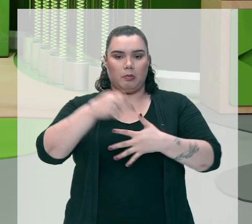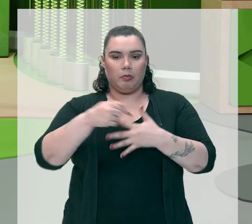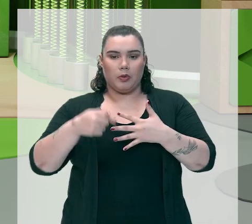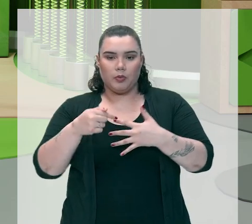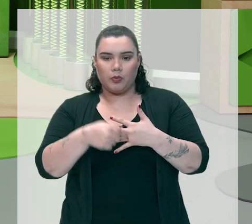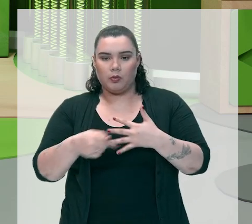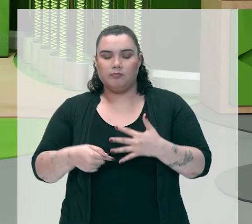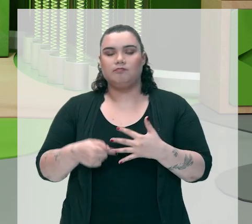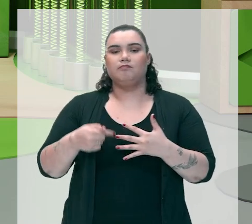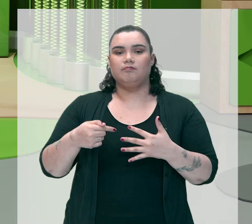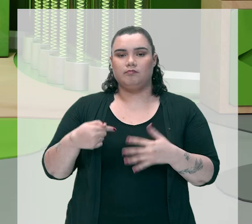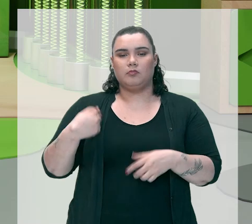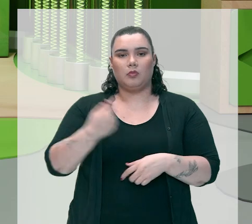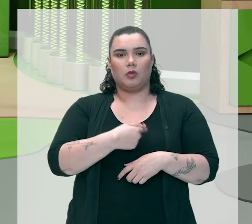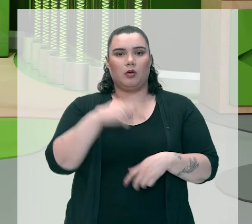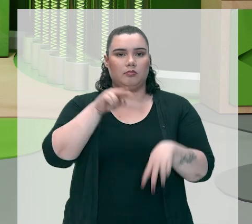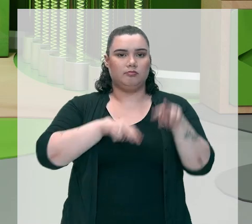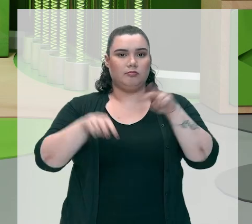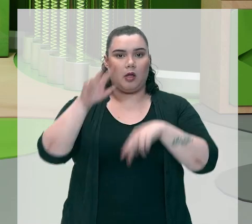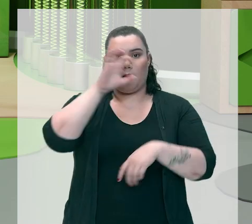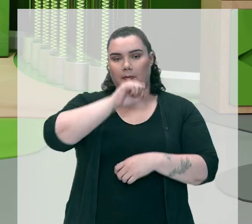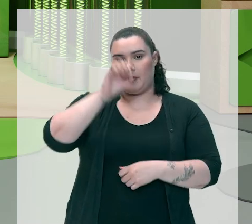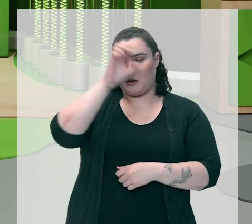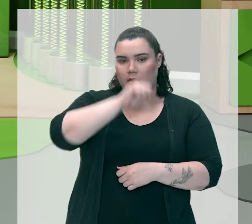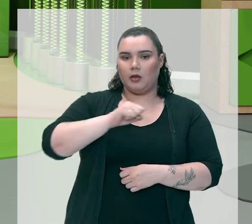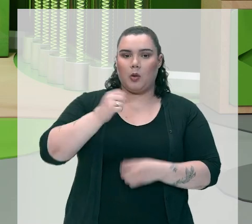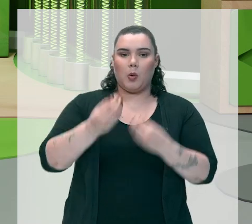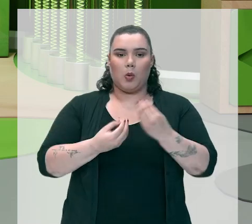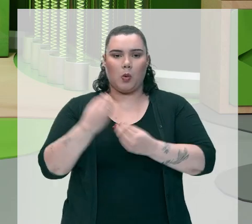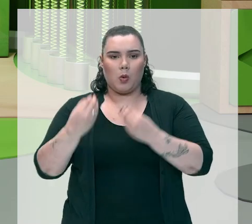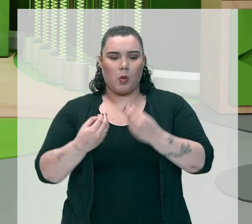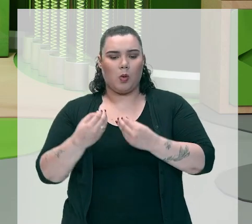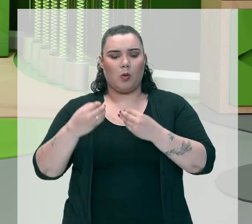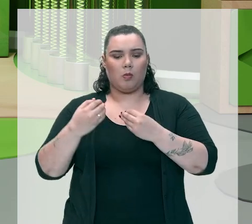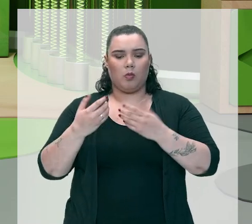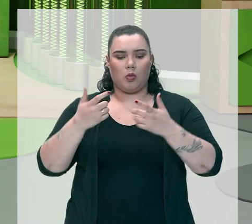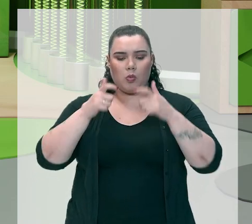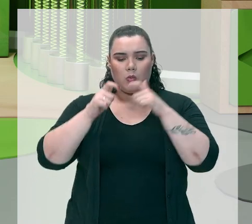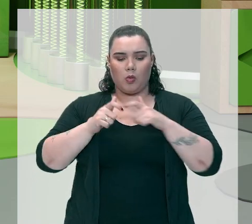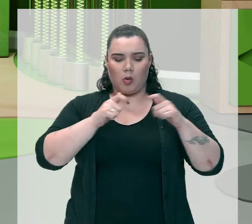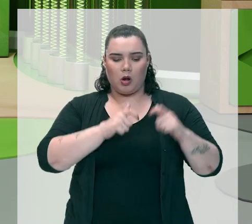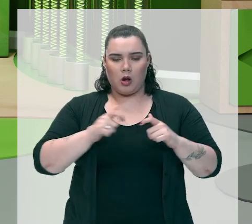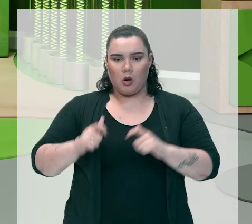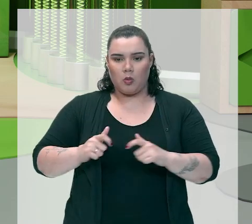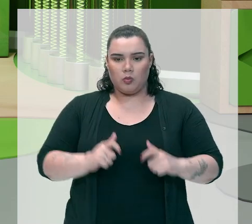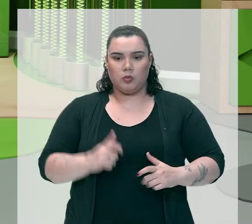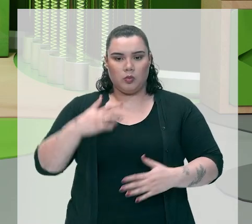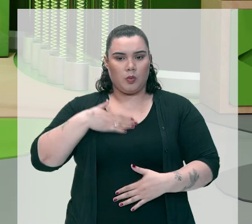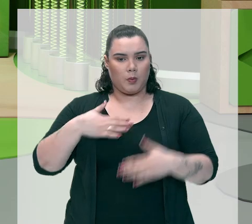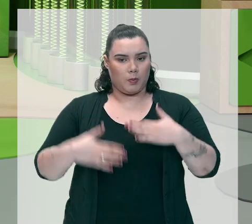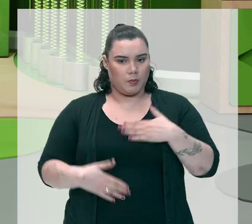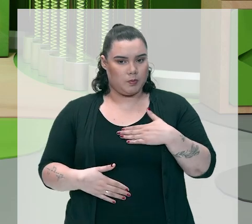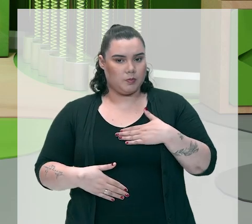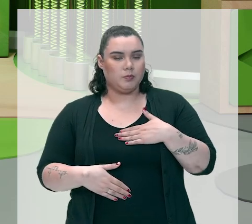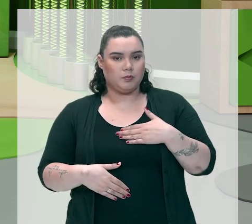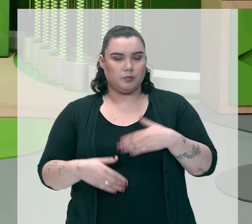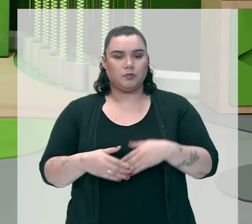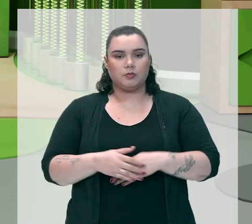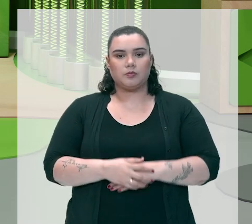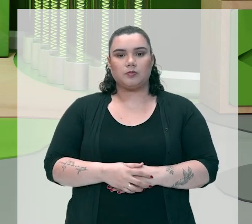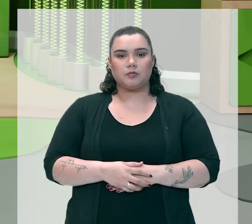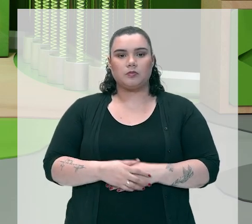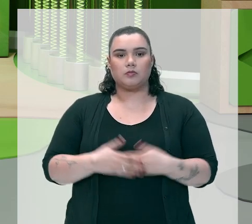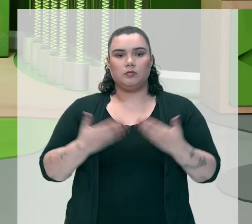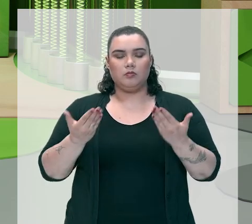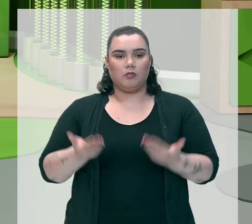gente visualizar e compreender um pouco melhor através desse esquema a localização, né, e a disposição aí dessas glândulas ao longo do nosso corpo.